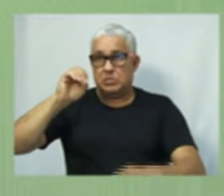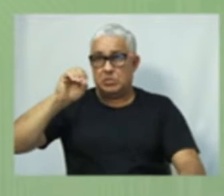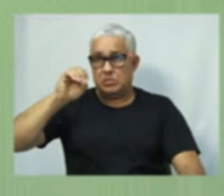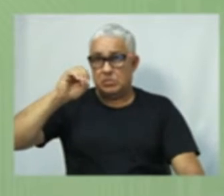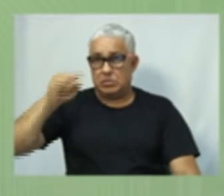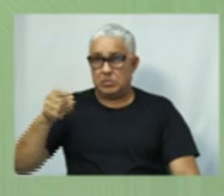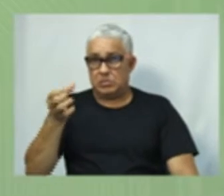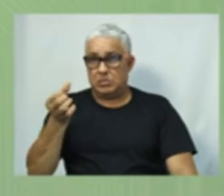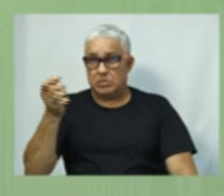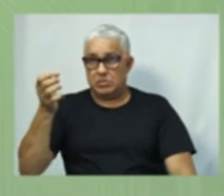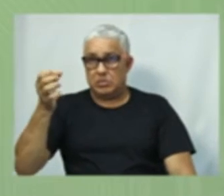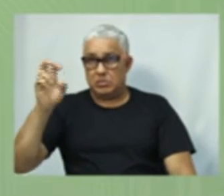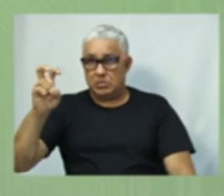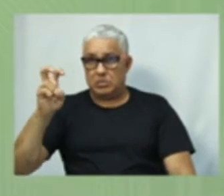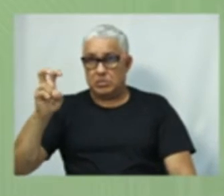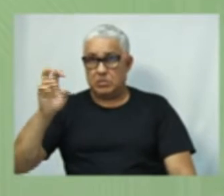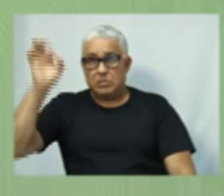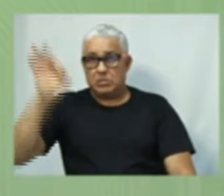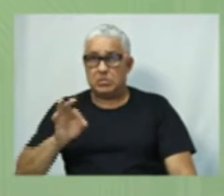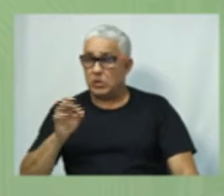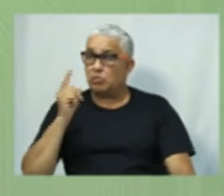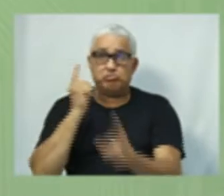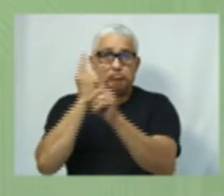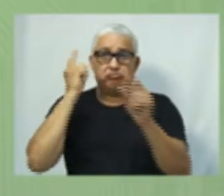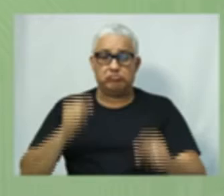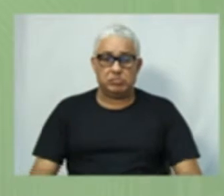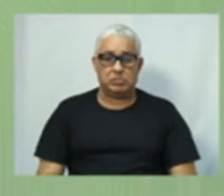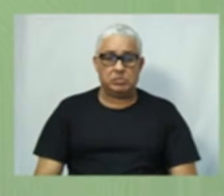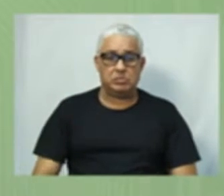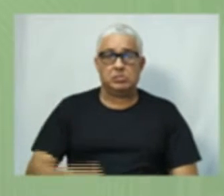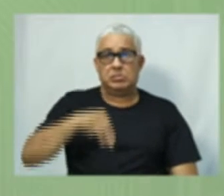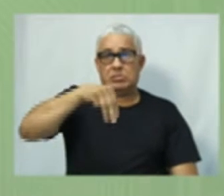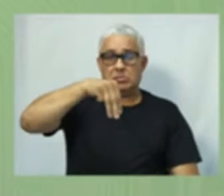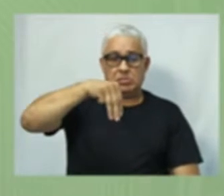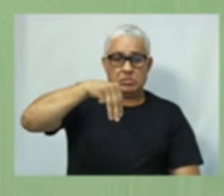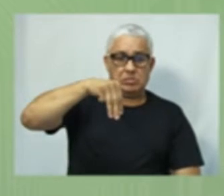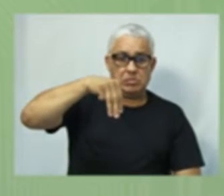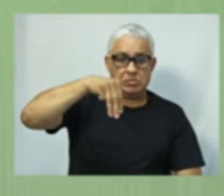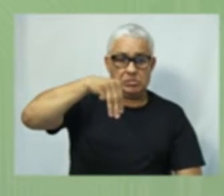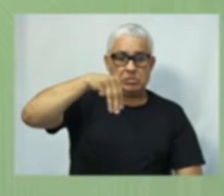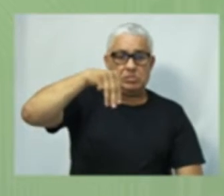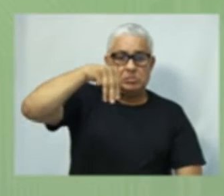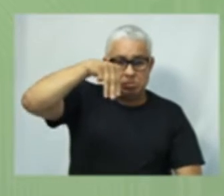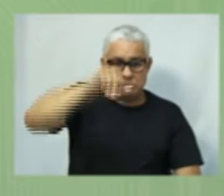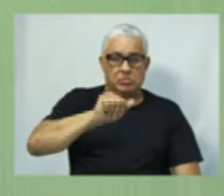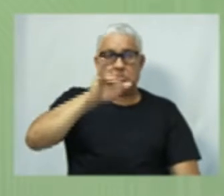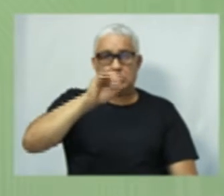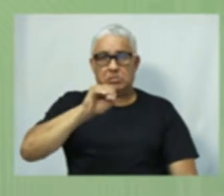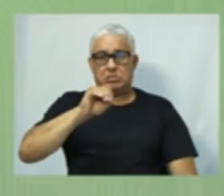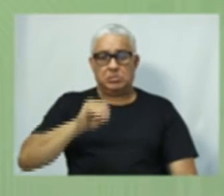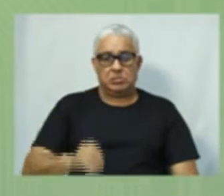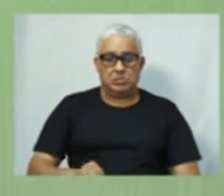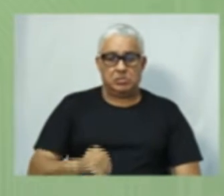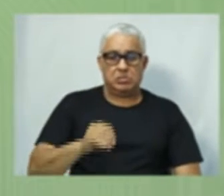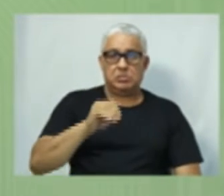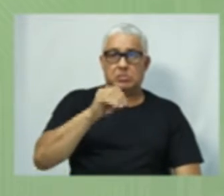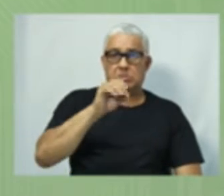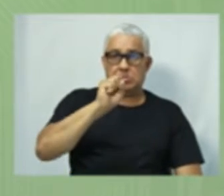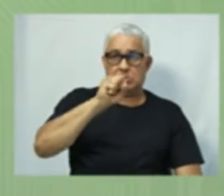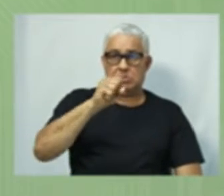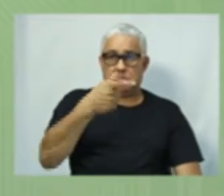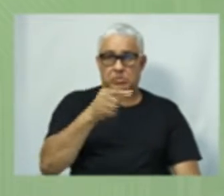0,65, achou o valor final. Vamos lá, em maio. Como que eu faço em maio, professor? Qual foi o valor?